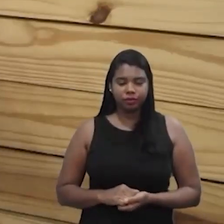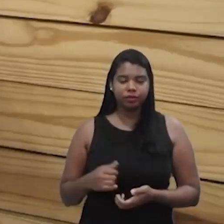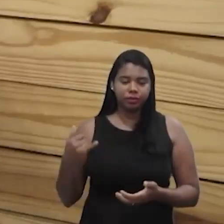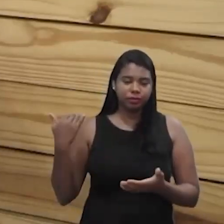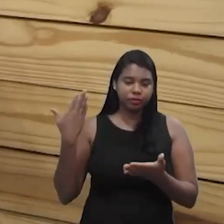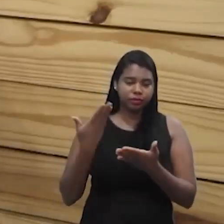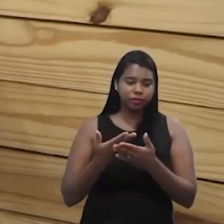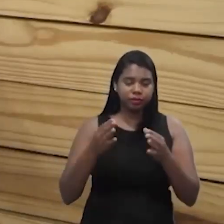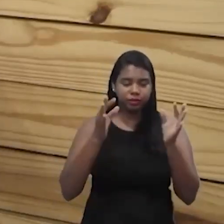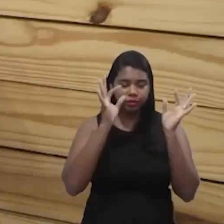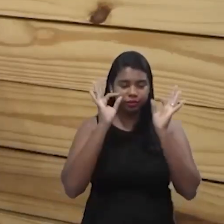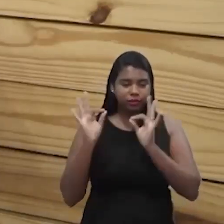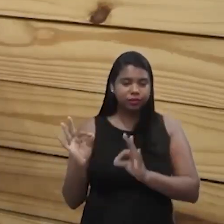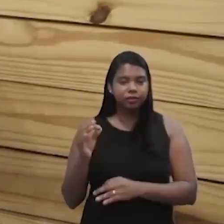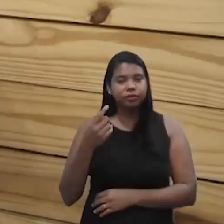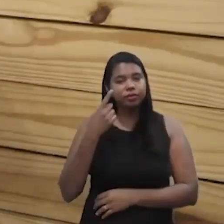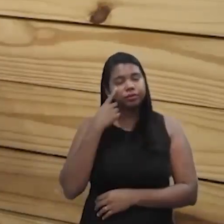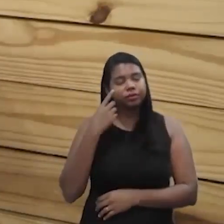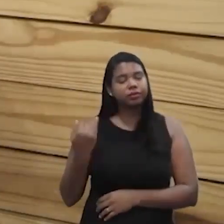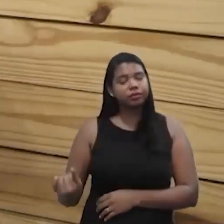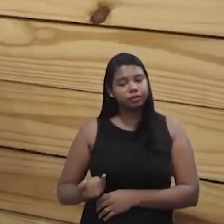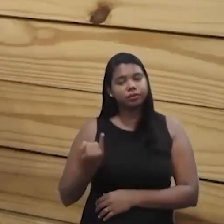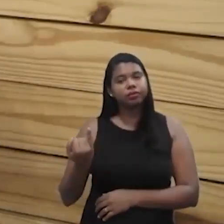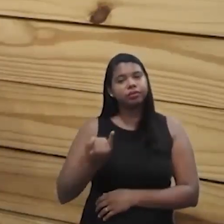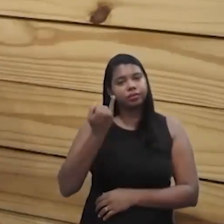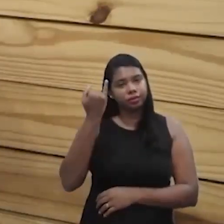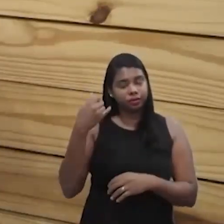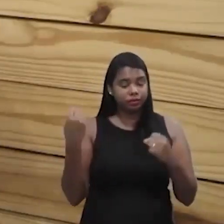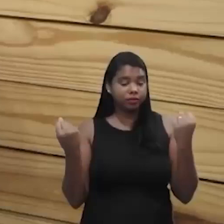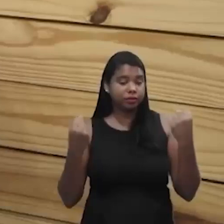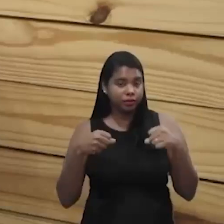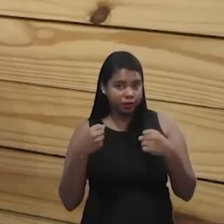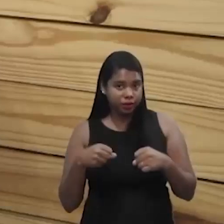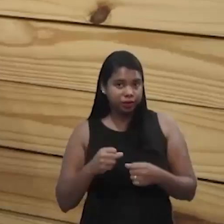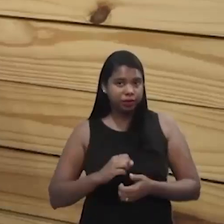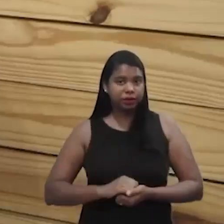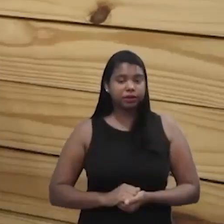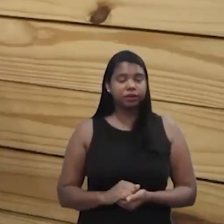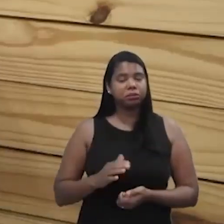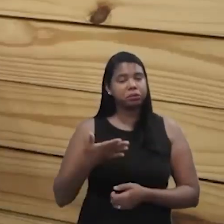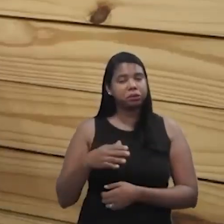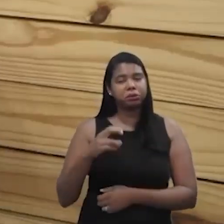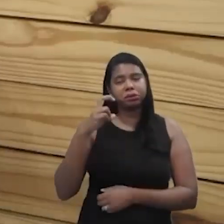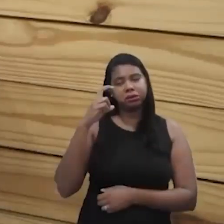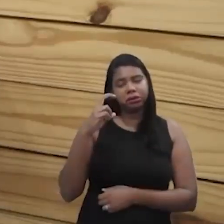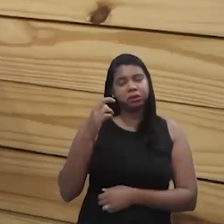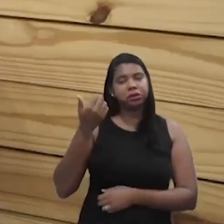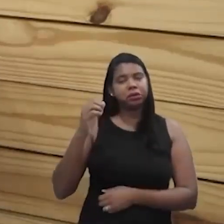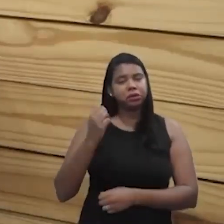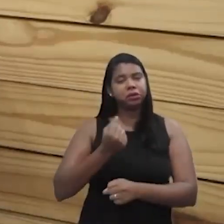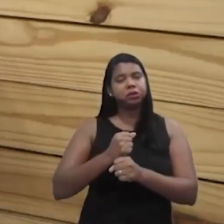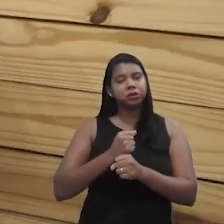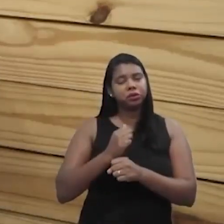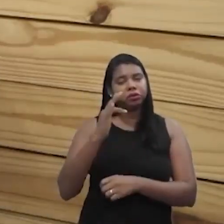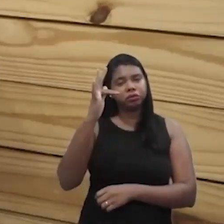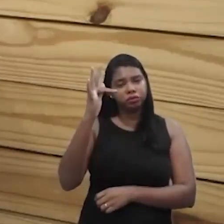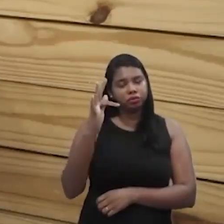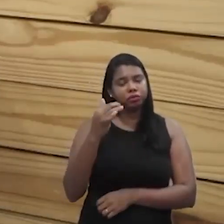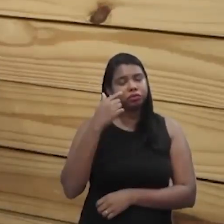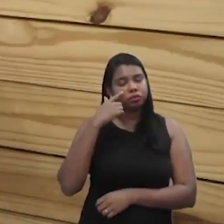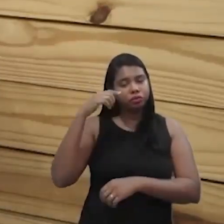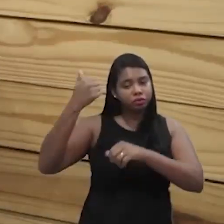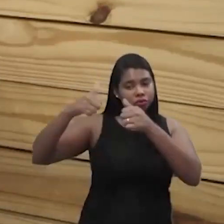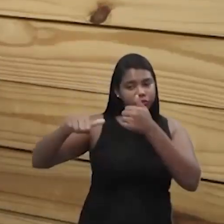passam a serem vistas como algo importante e necessário para o mercado daqui a 5, 10 anos, e interessante